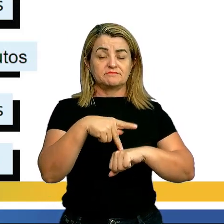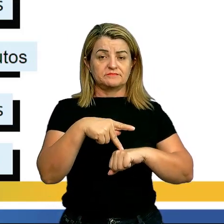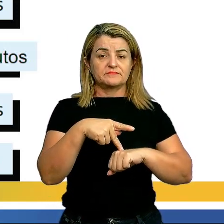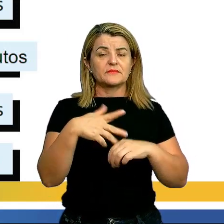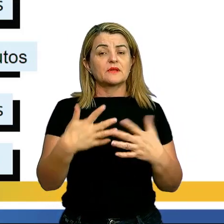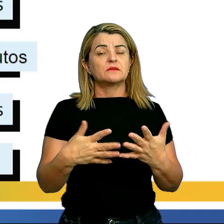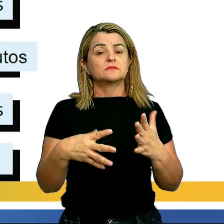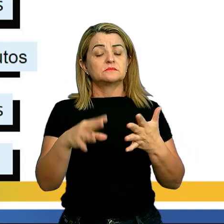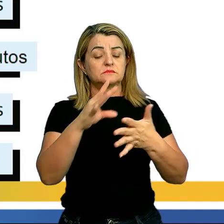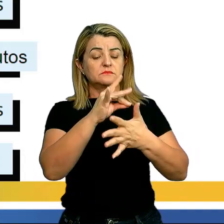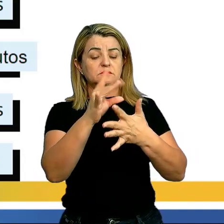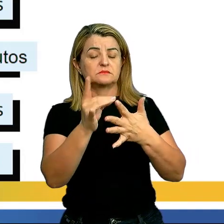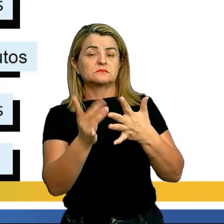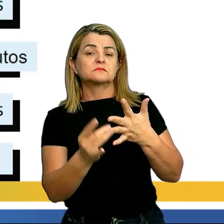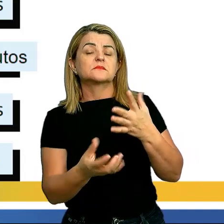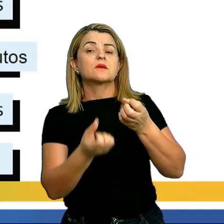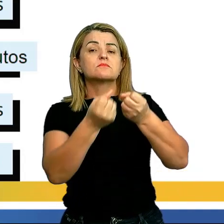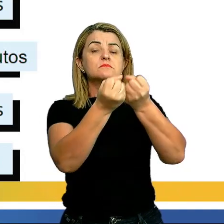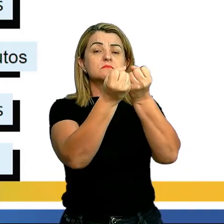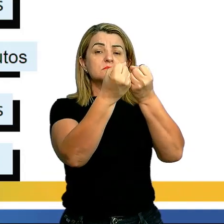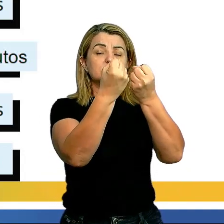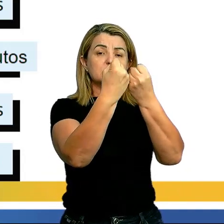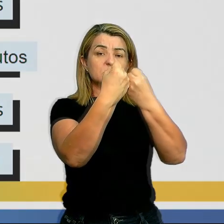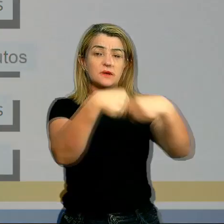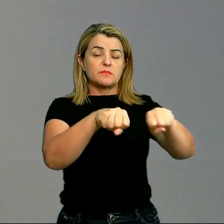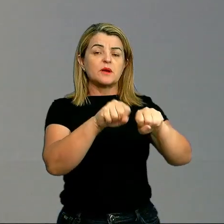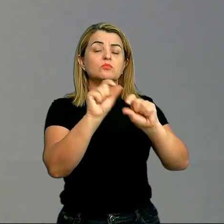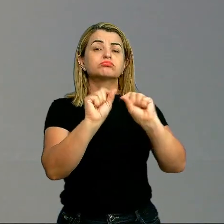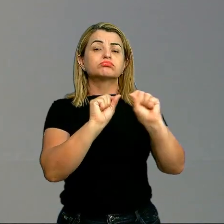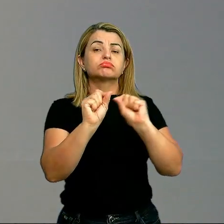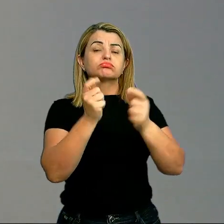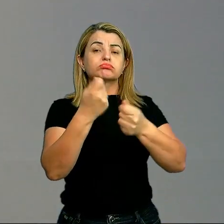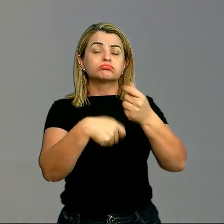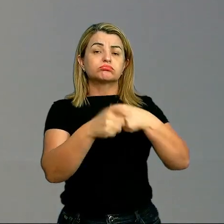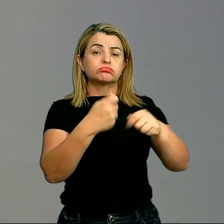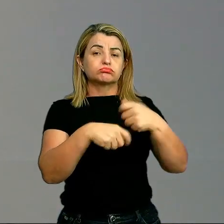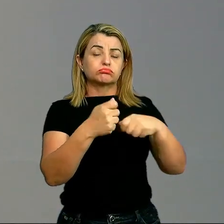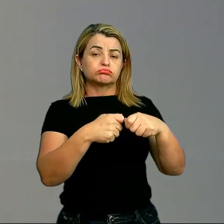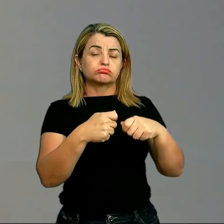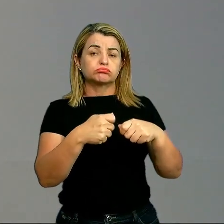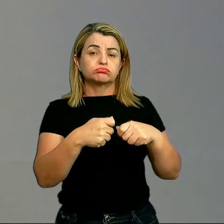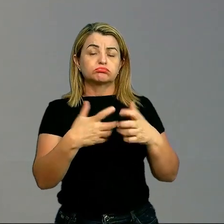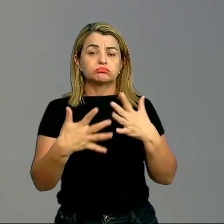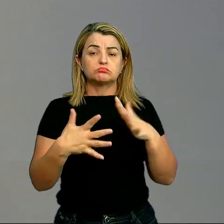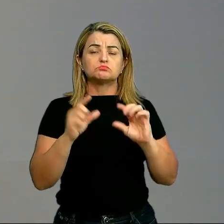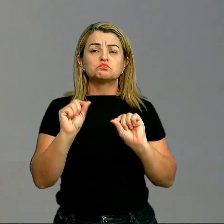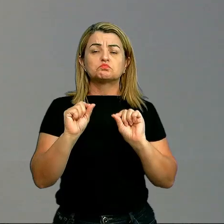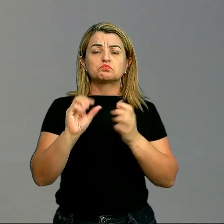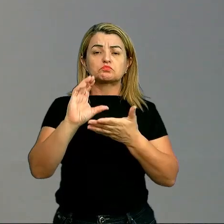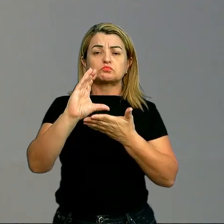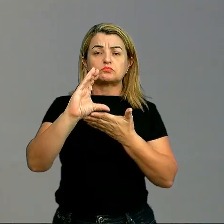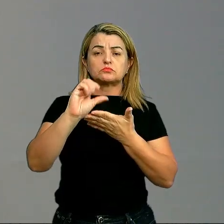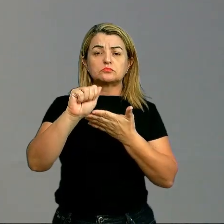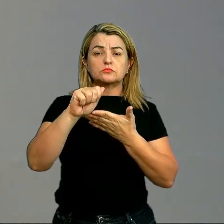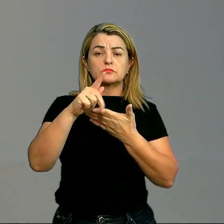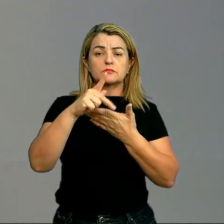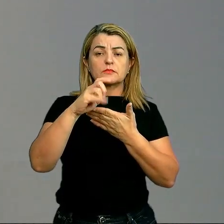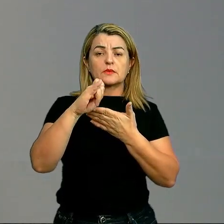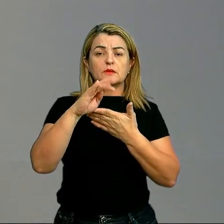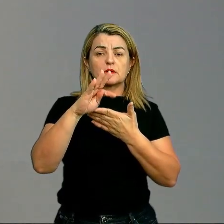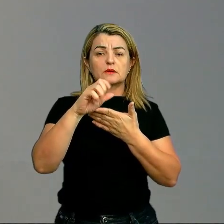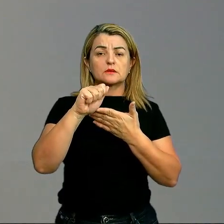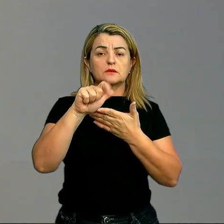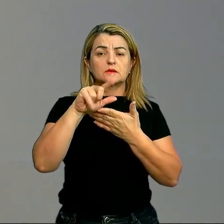ser fatores que vão levar à quebra da Bolsa de Valores. Na lógica do capitalismo, nós temos o consumo como a sua